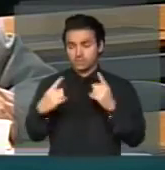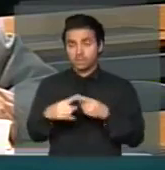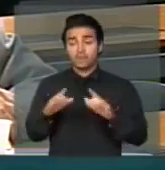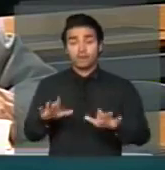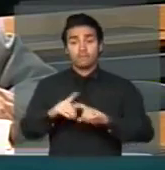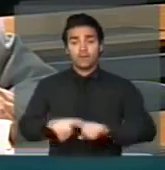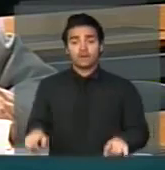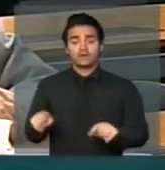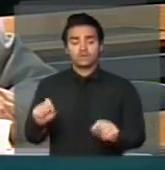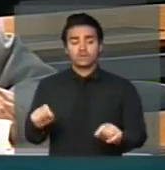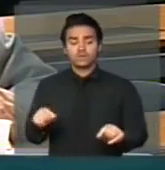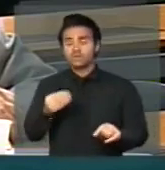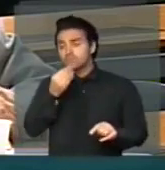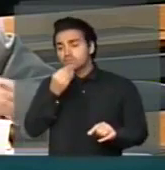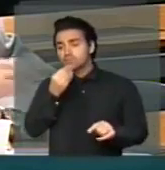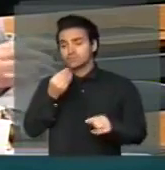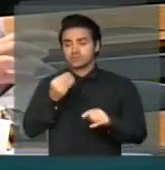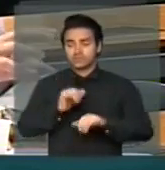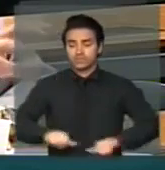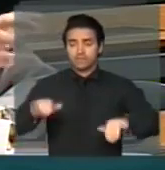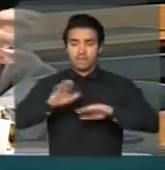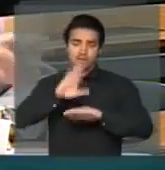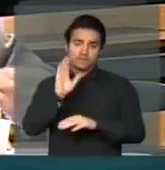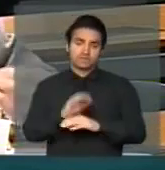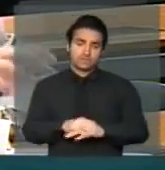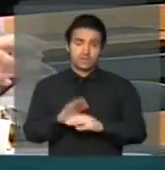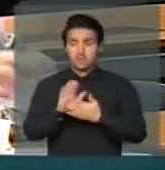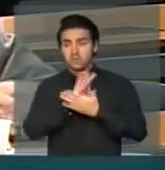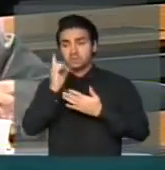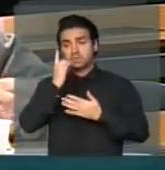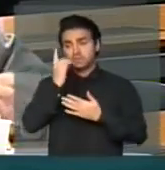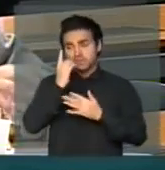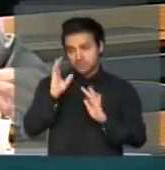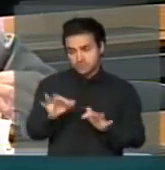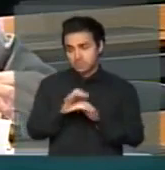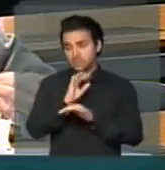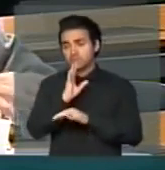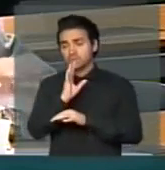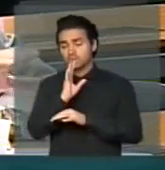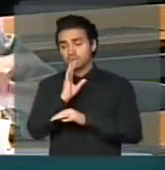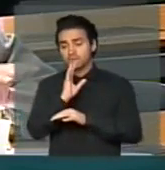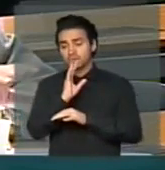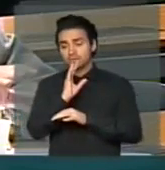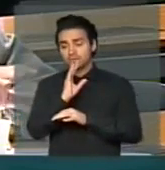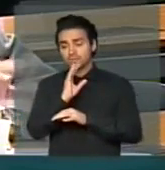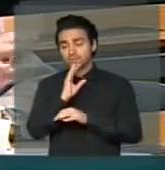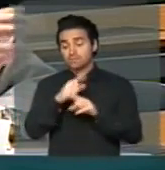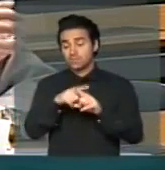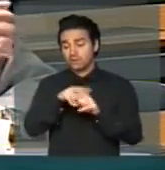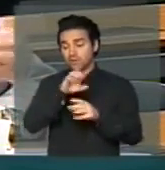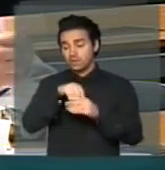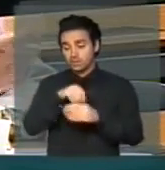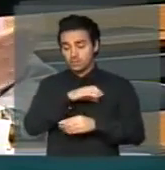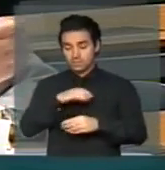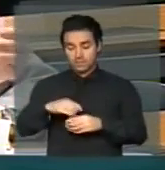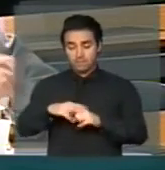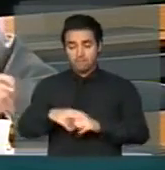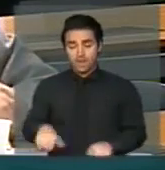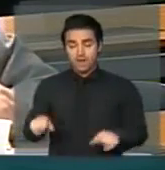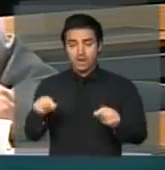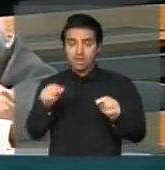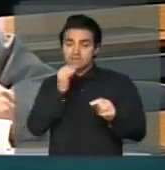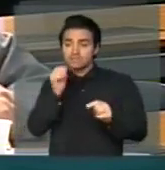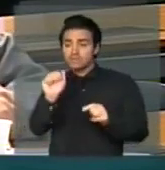é por não divulgar mais alguns deputados aqui conheceram por por força de comissões mas a nível